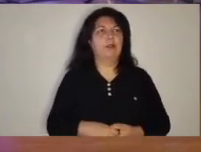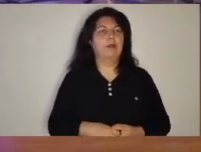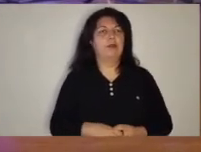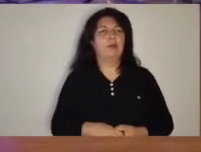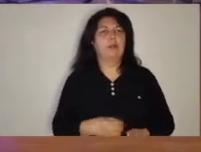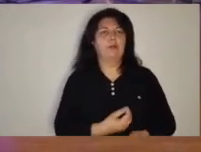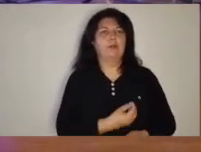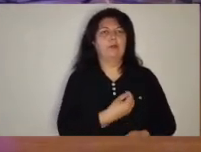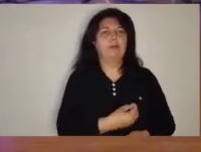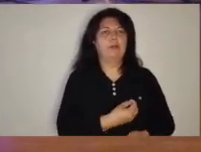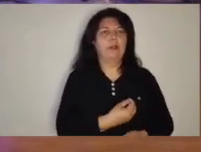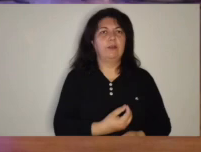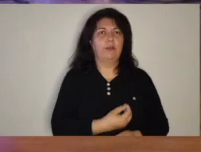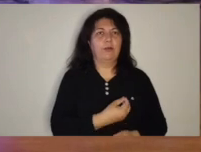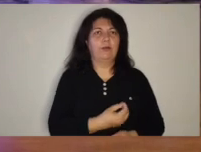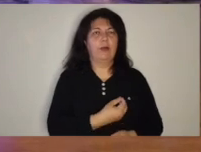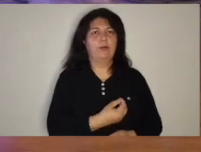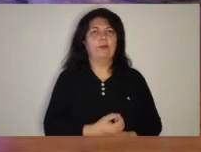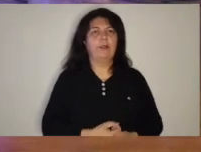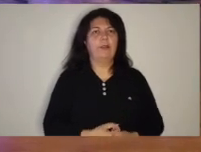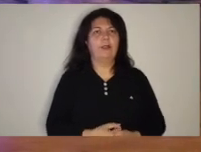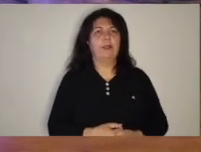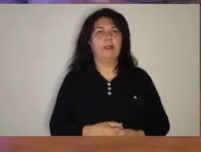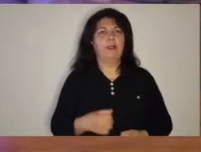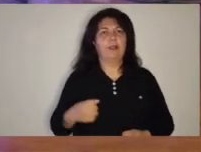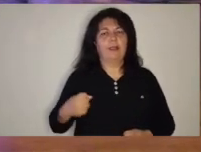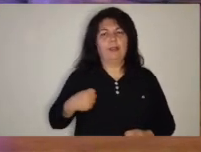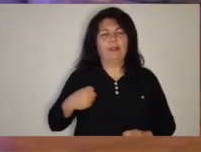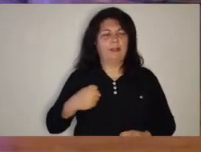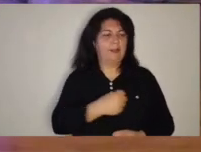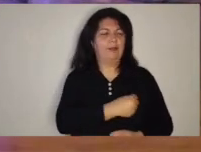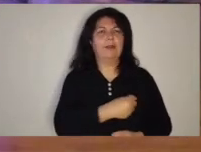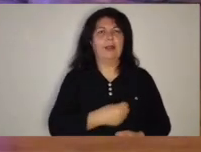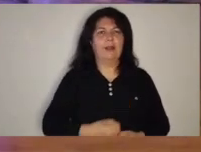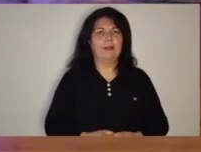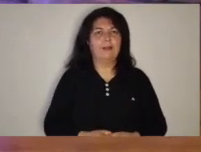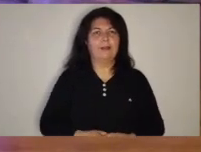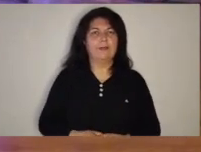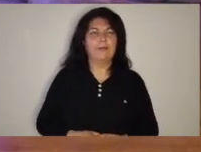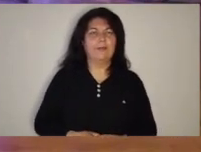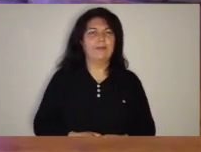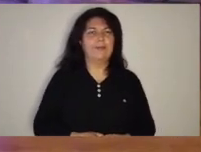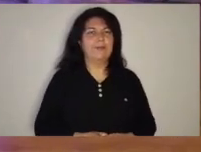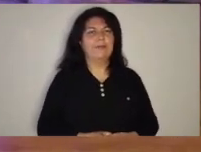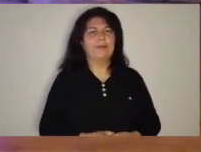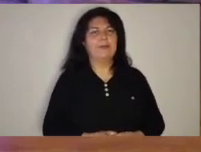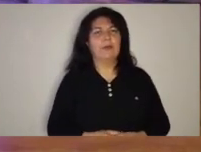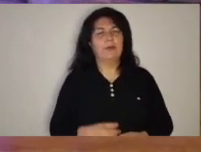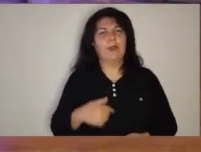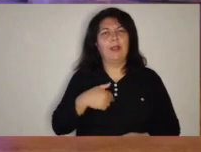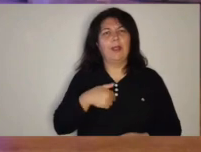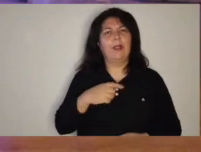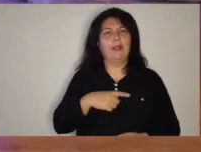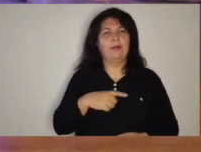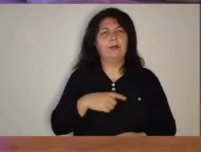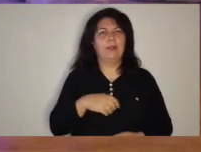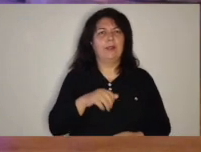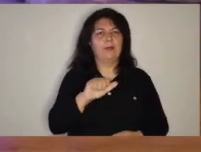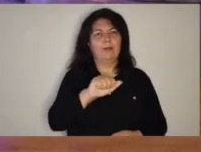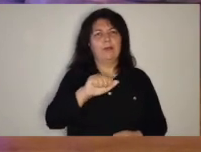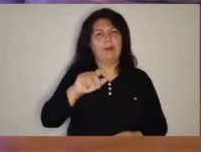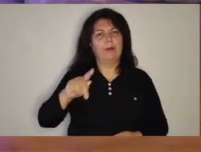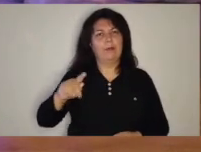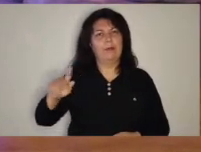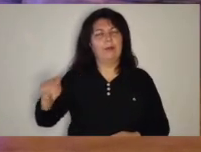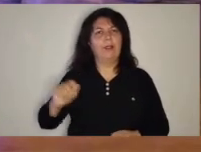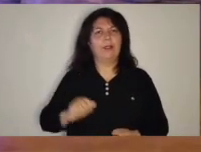videogame. Eu não sei se tem esse aplicativo cristão, porque eu tenho aquele YouVersion, que é a Bíblia, né? Então eu